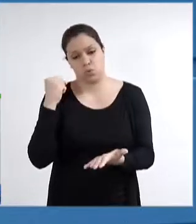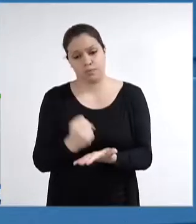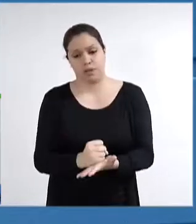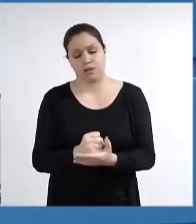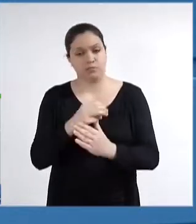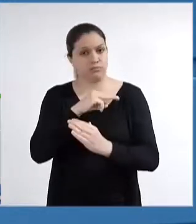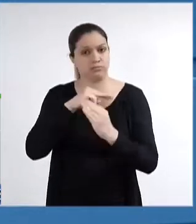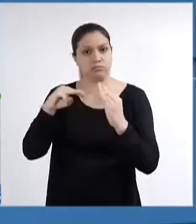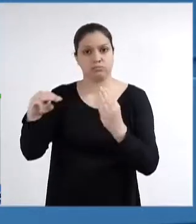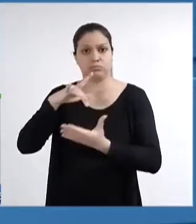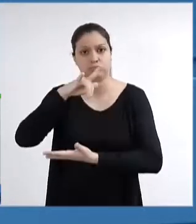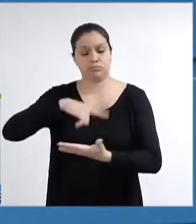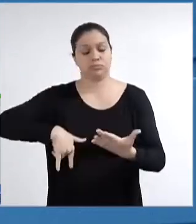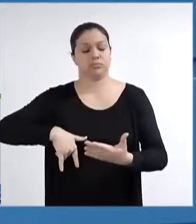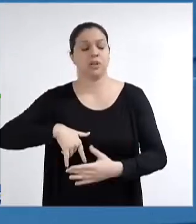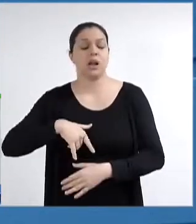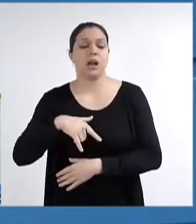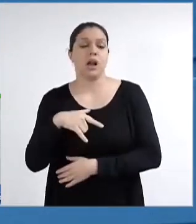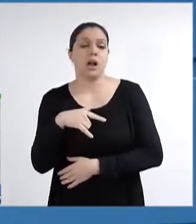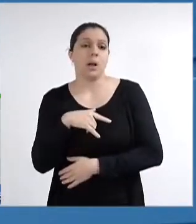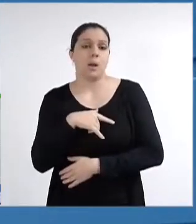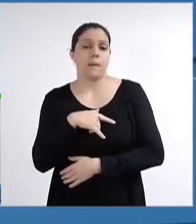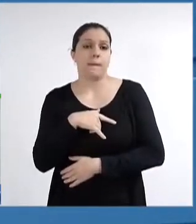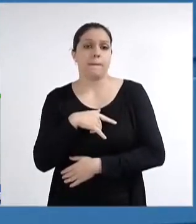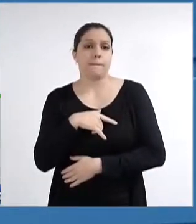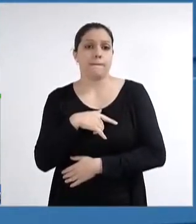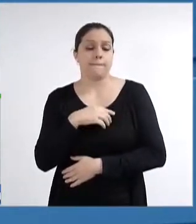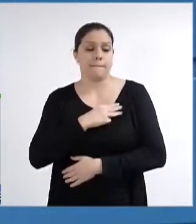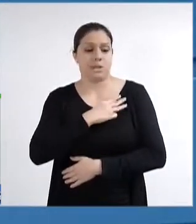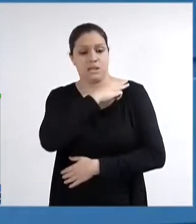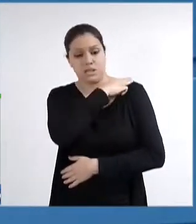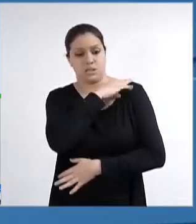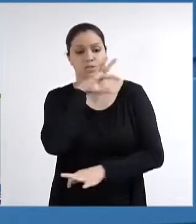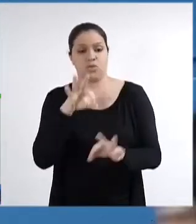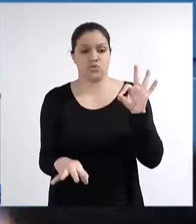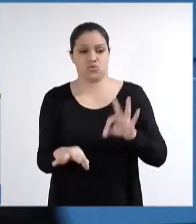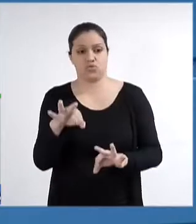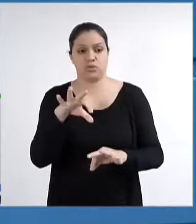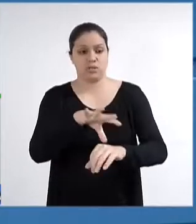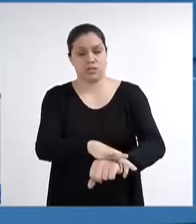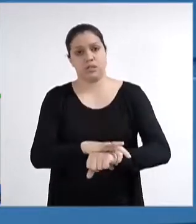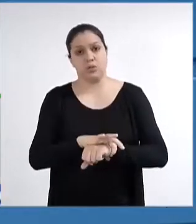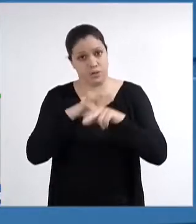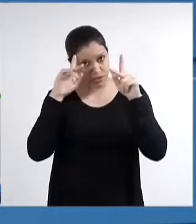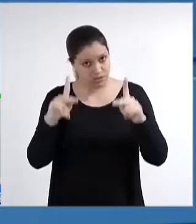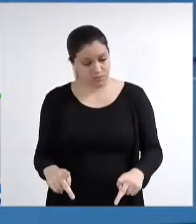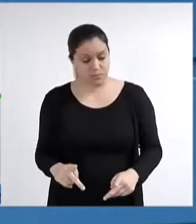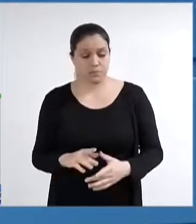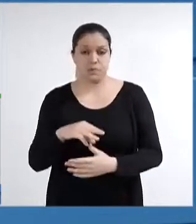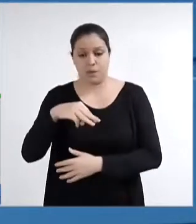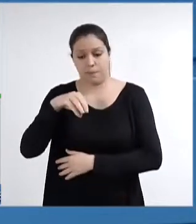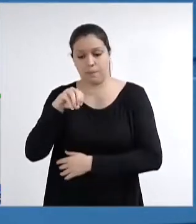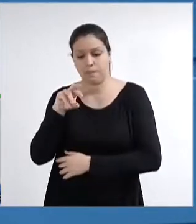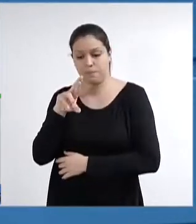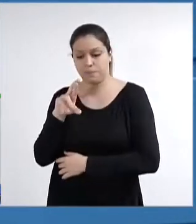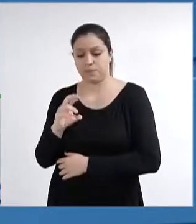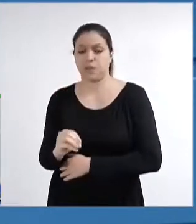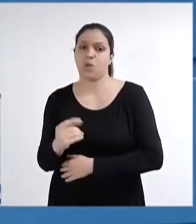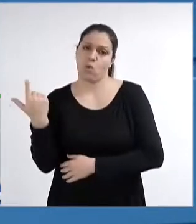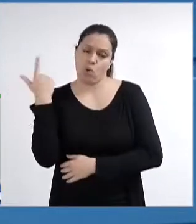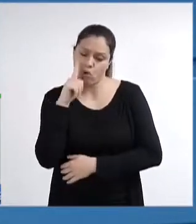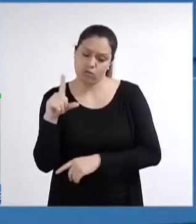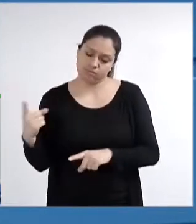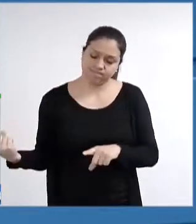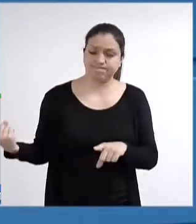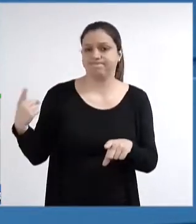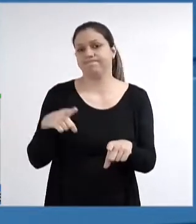ministro da Justiça e da Segurança Pública, o Sérgio Moro, para que esse convênio seja alinhavado no sentido